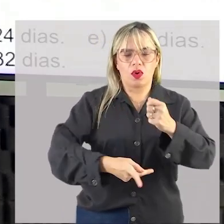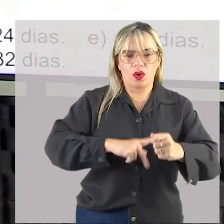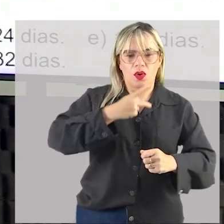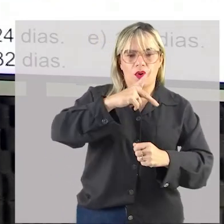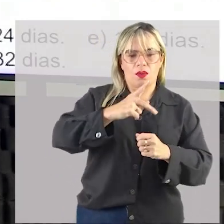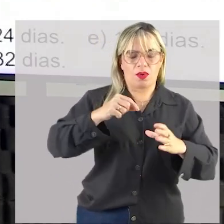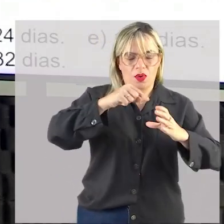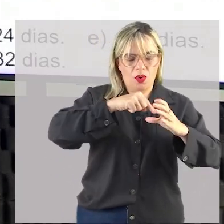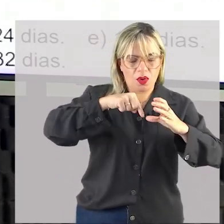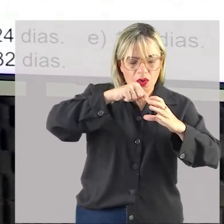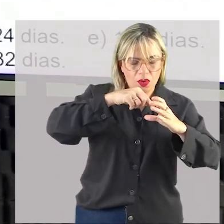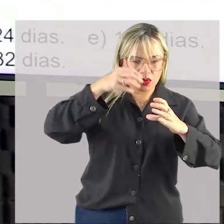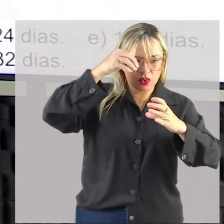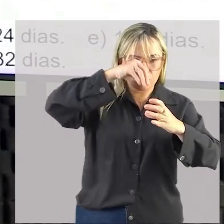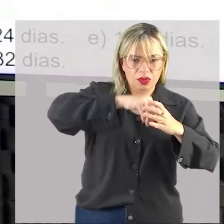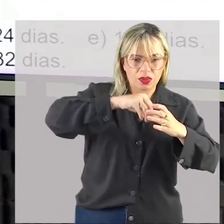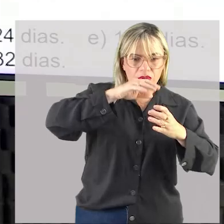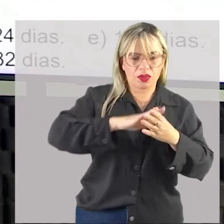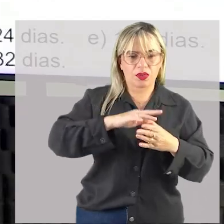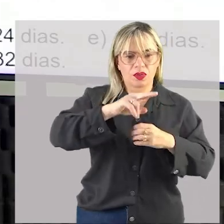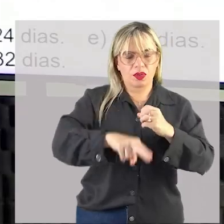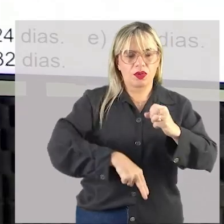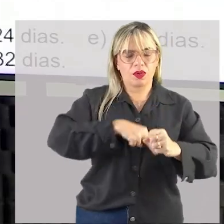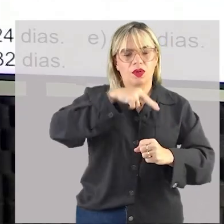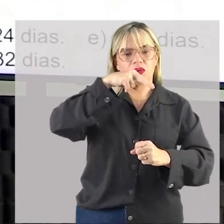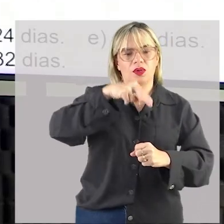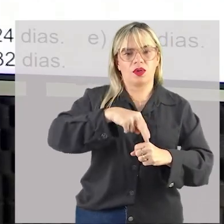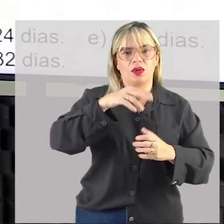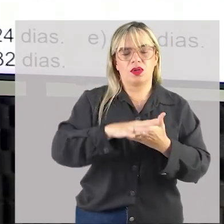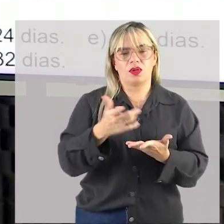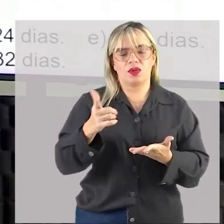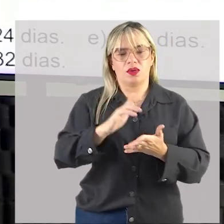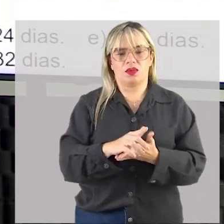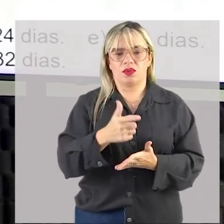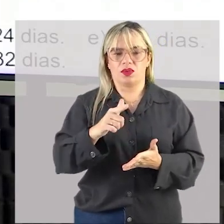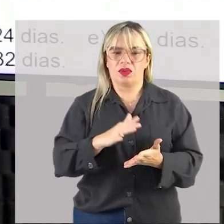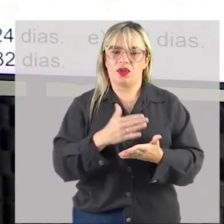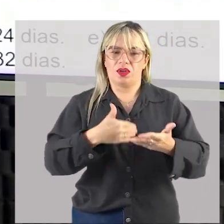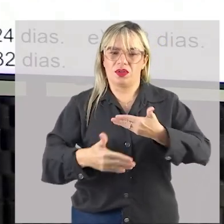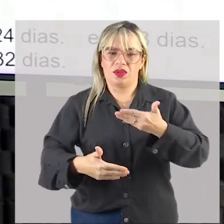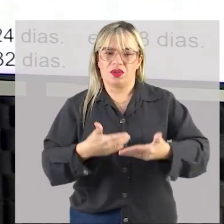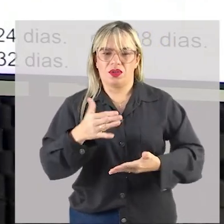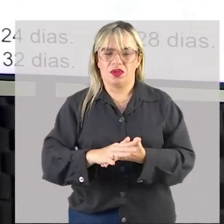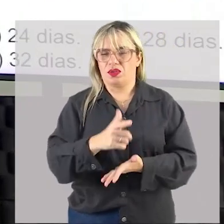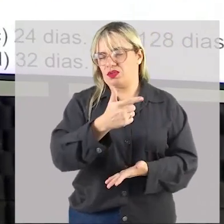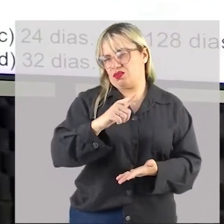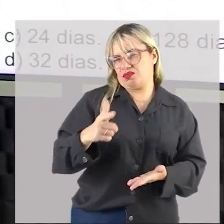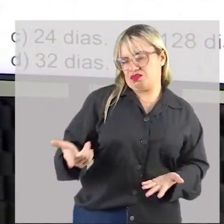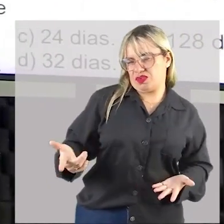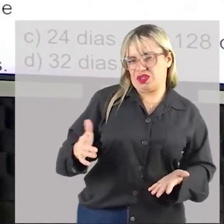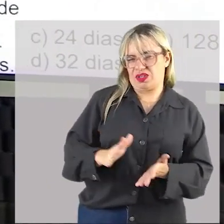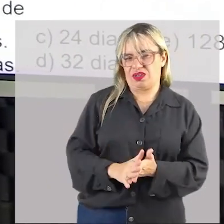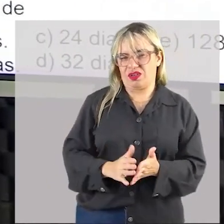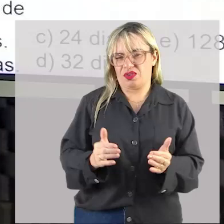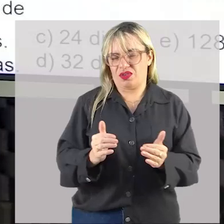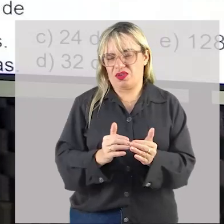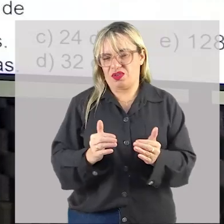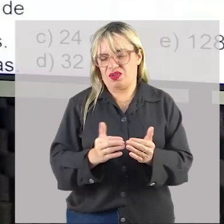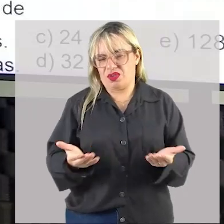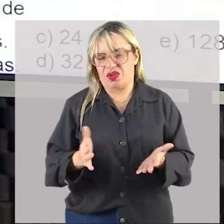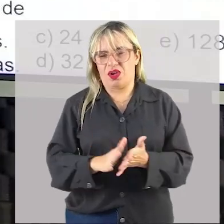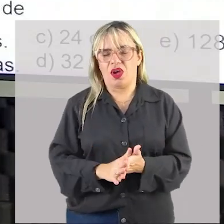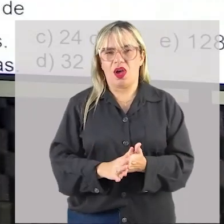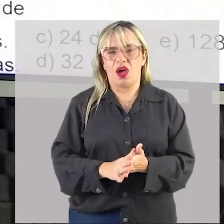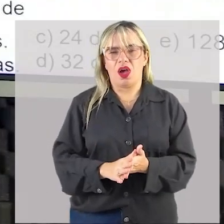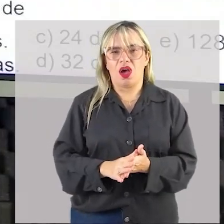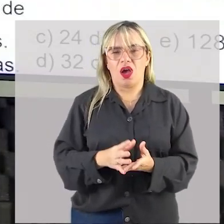nêutron. E a relação entre o próton e o nêutron, às vezes, não está legal. Como se fossem irmãos dentro de um quarto que não estão se entendendo